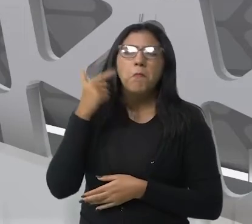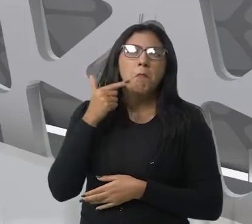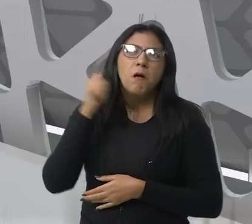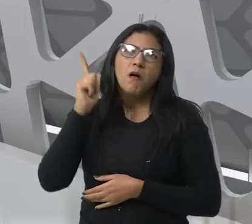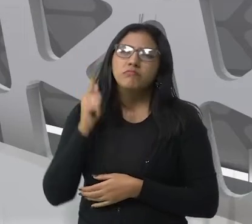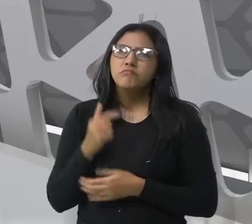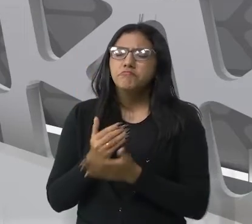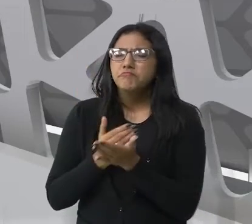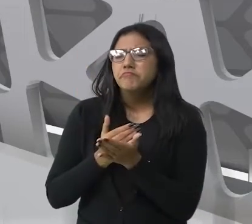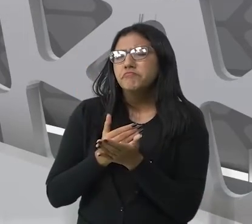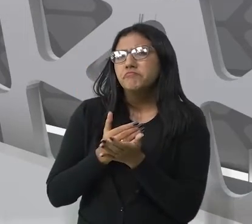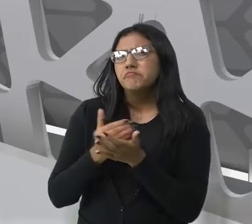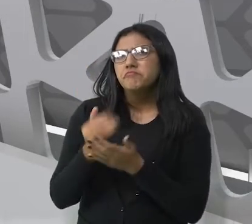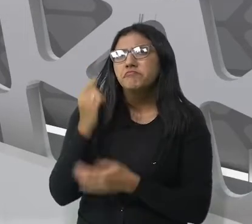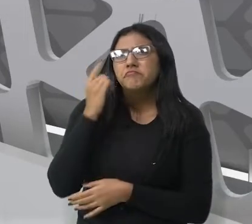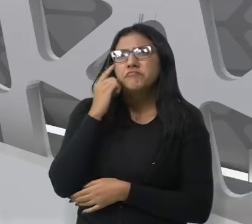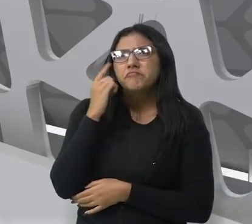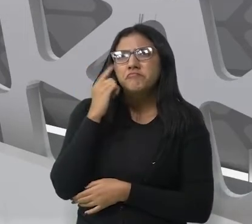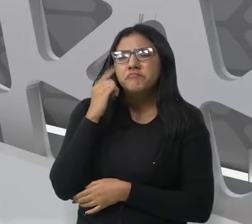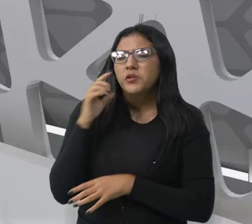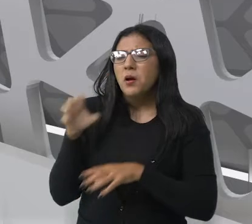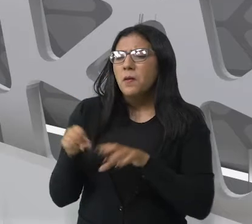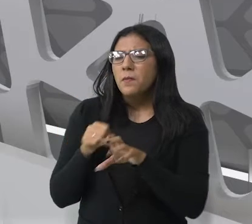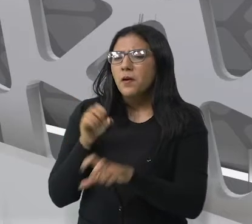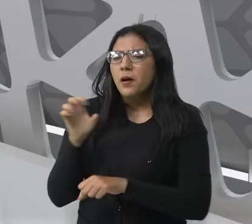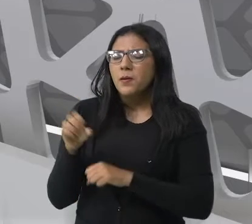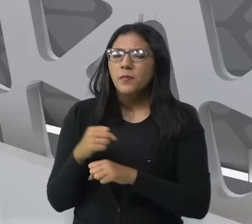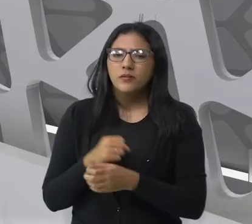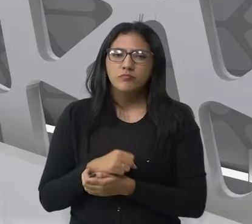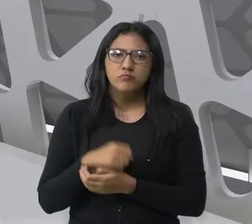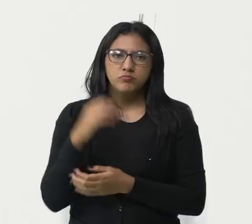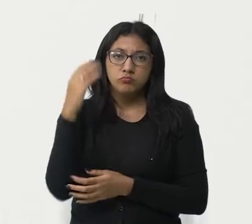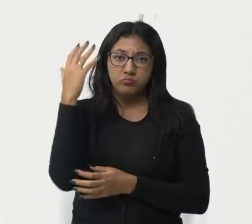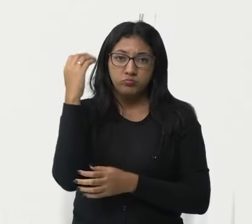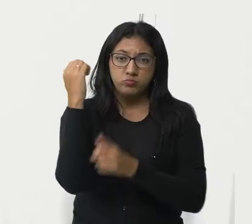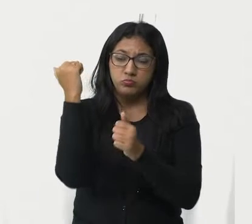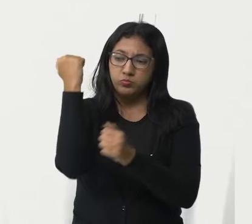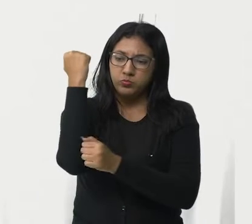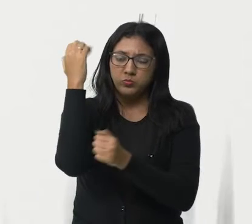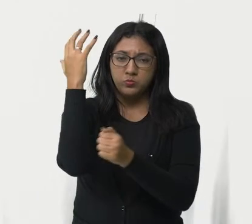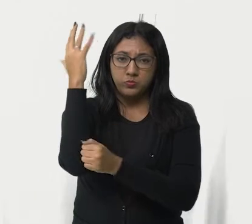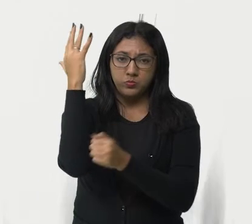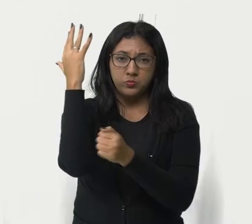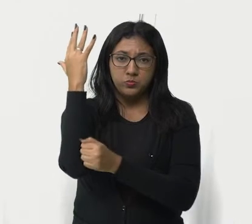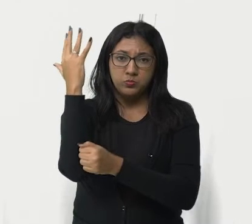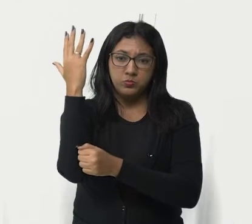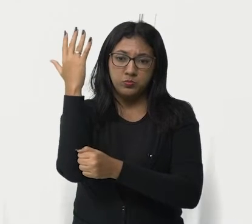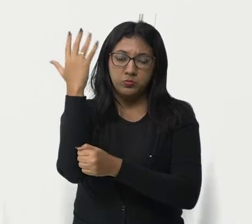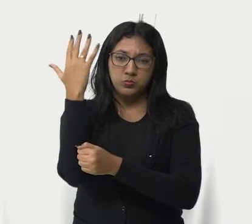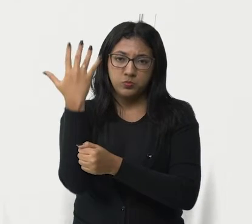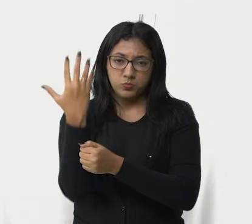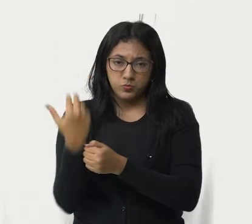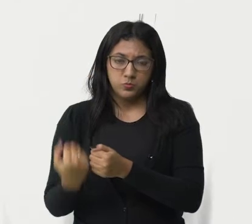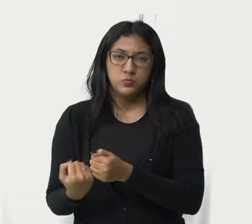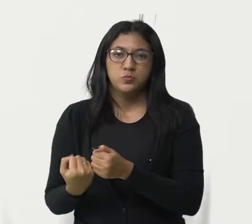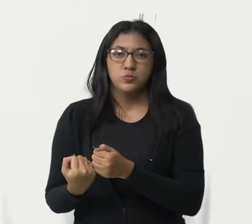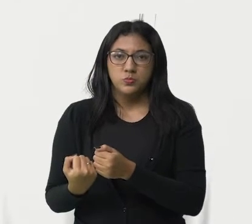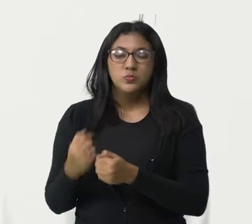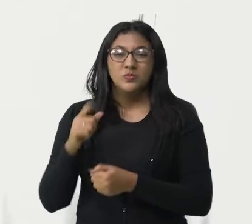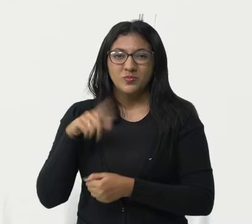vai começar a explorar o pau-brasil. Tá? Então, tudo se inicia aí com